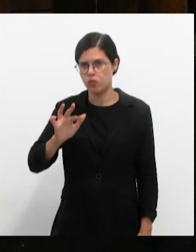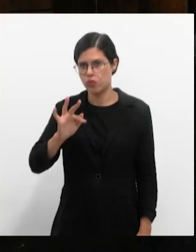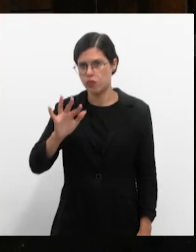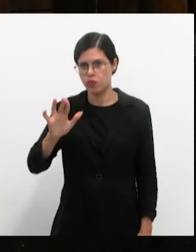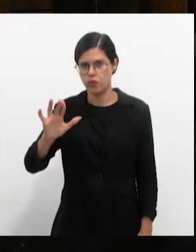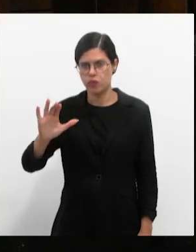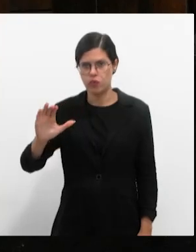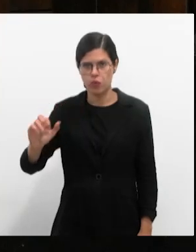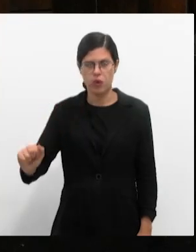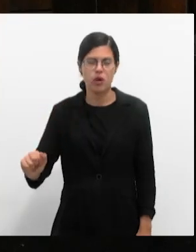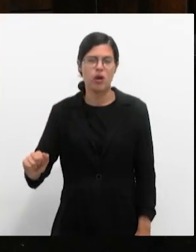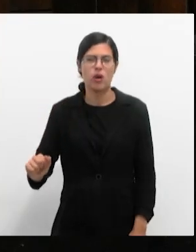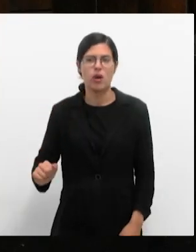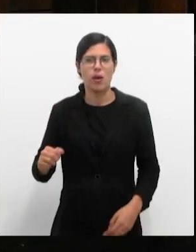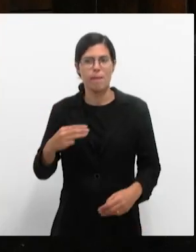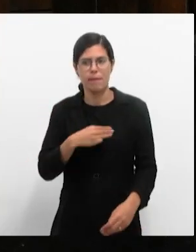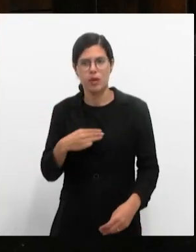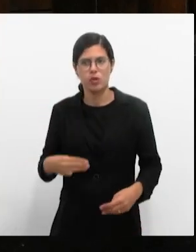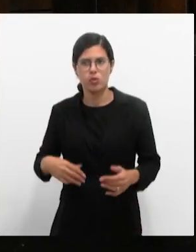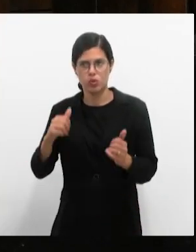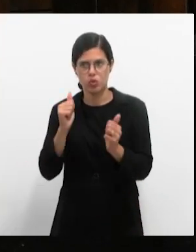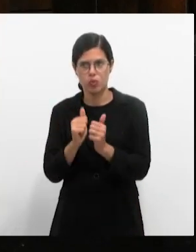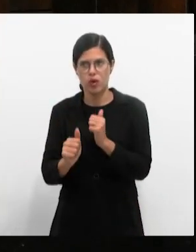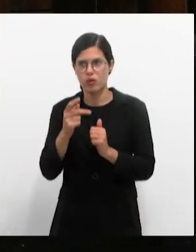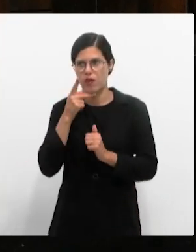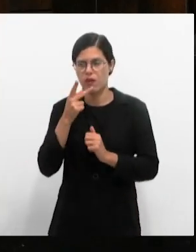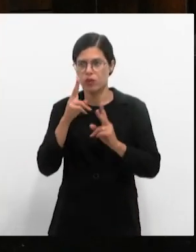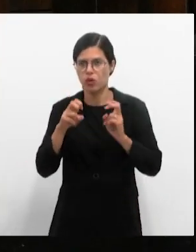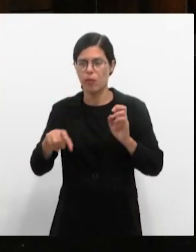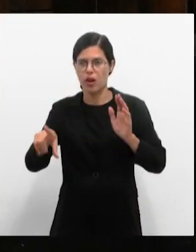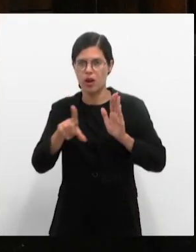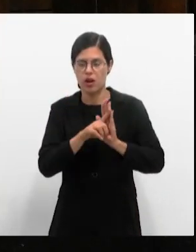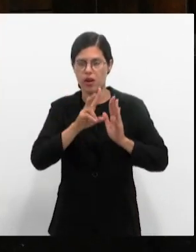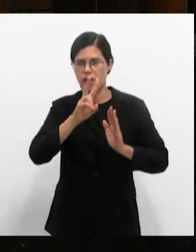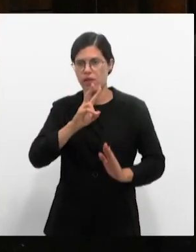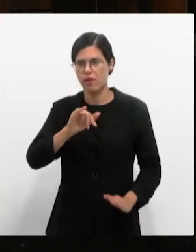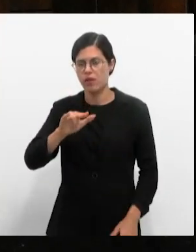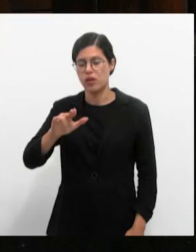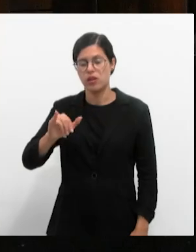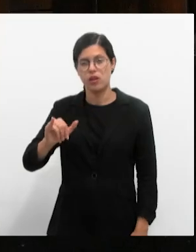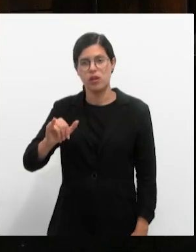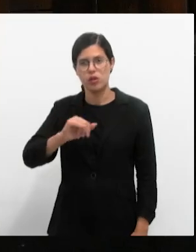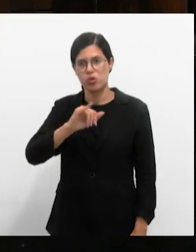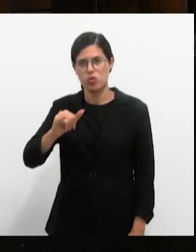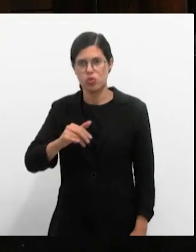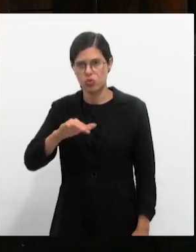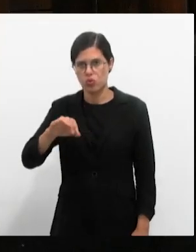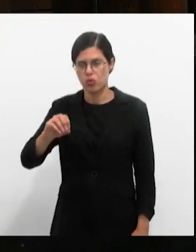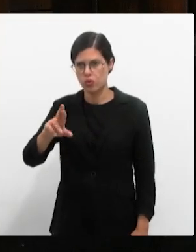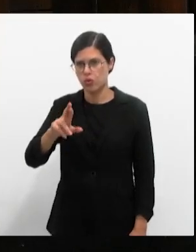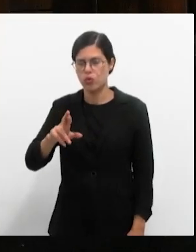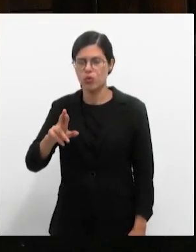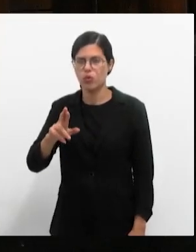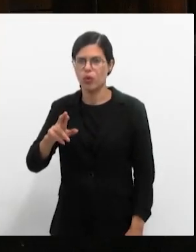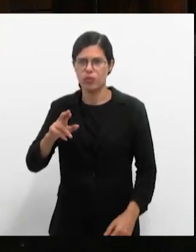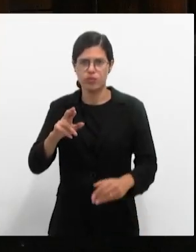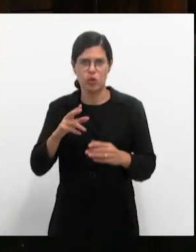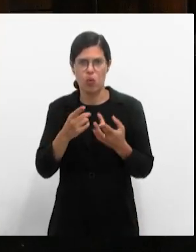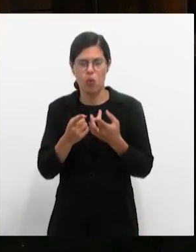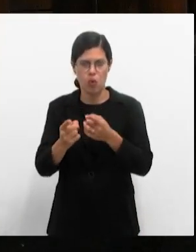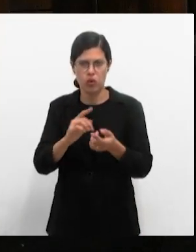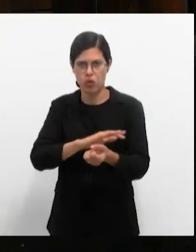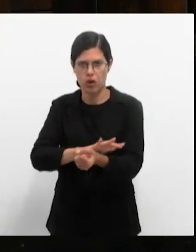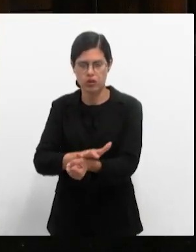ministro dos Esportes, para tratar da Lei Vini Júnior de combate ao racismo nos estádios e arenas esportivas. Essa